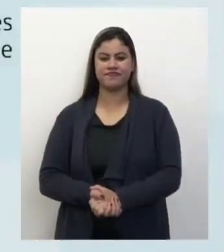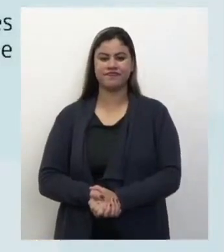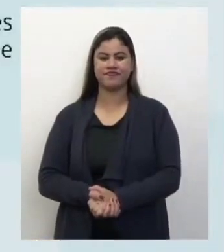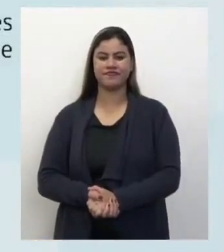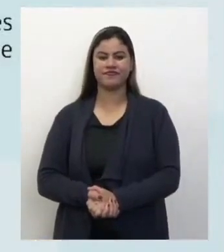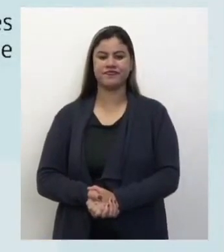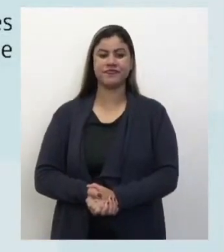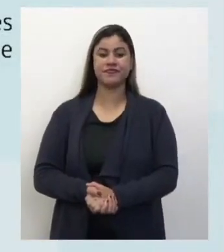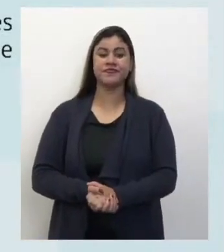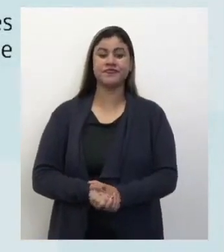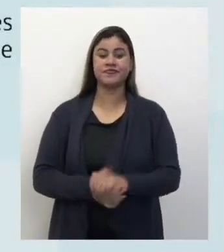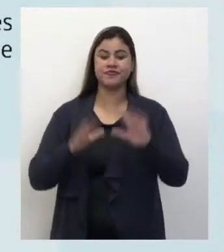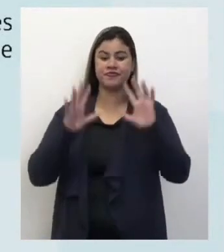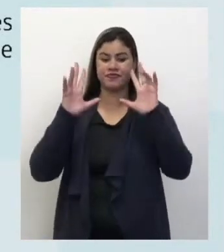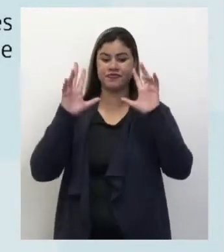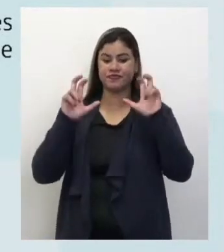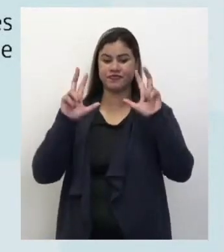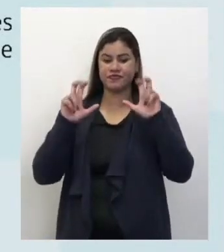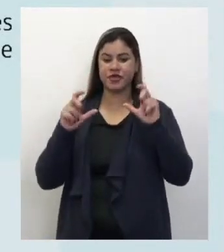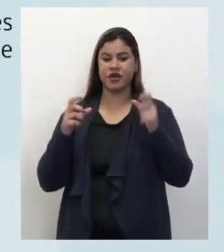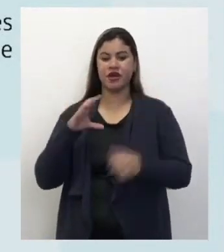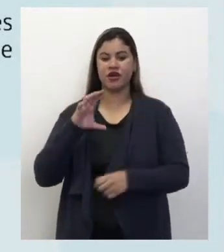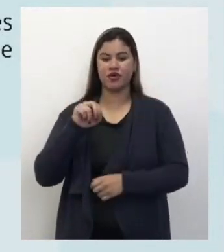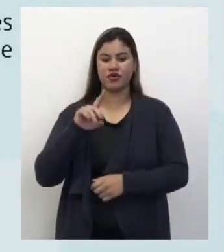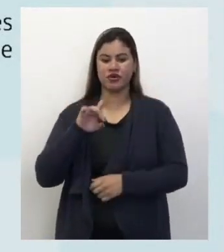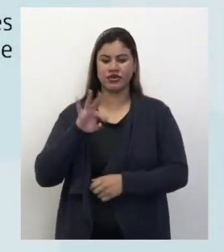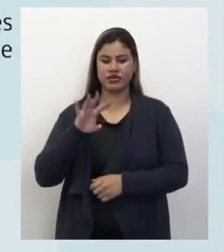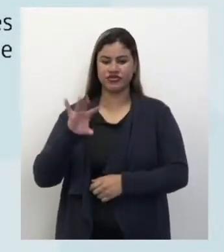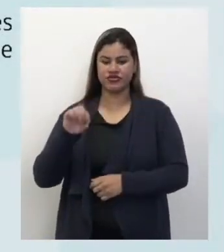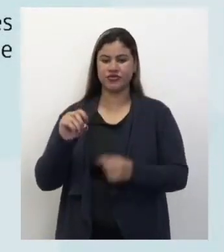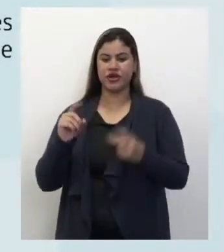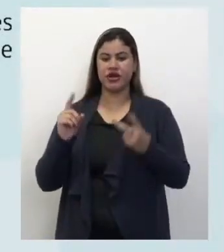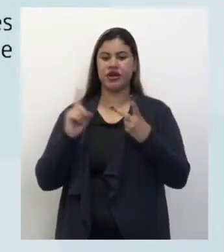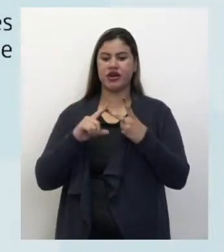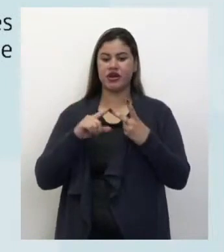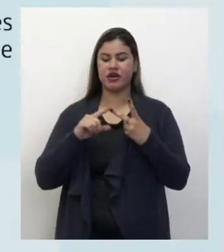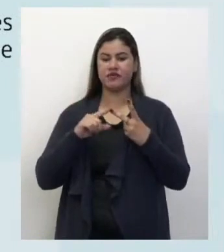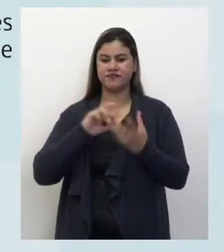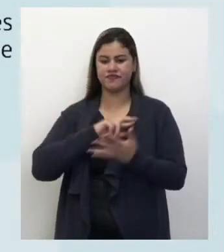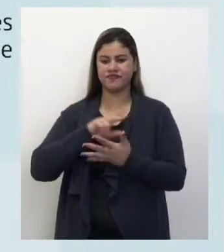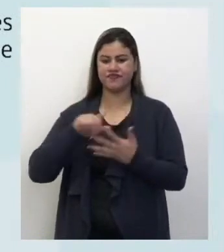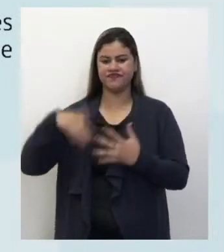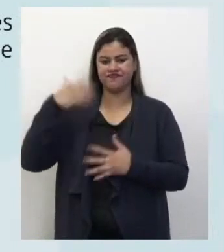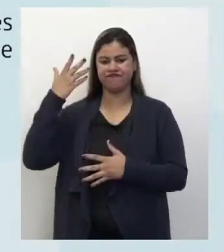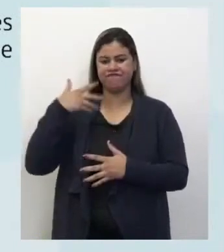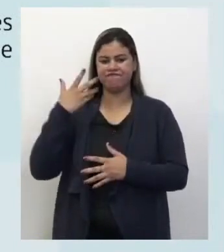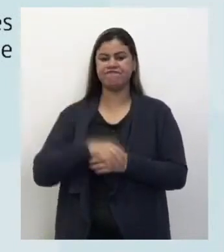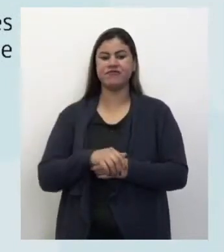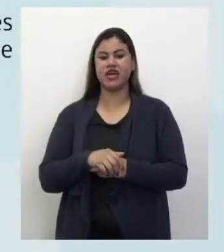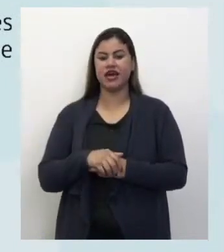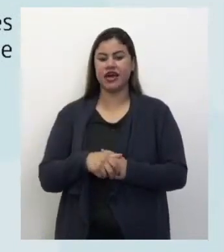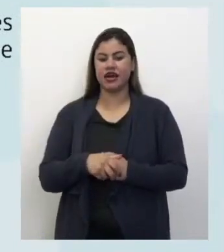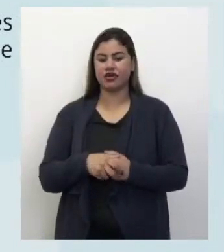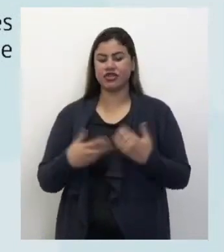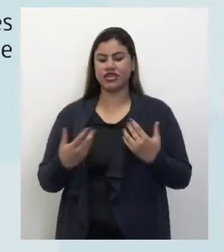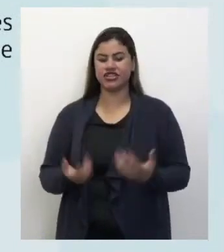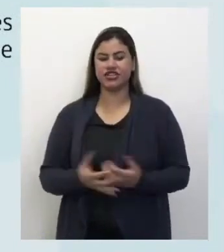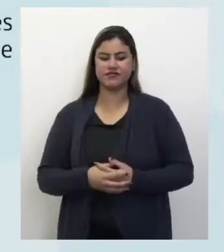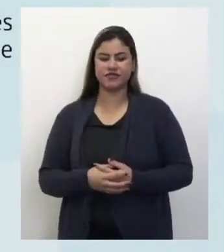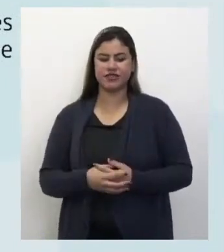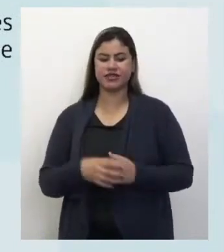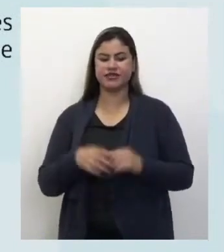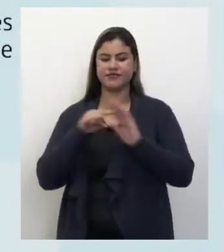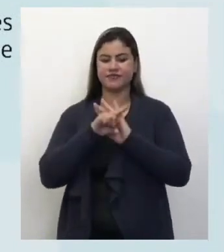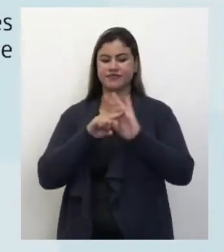O tema da aula, conectivos e articuladores discursivos, né? A habilidade do currículo é analisar efeitos